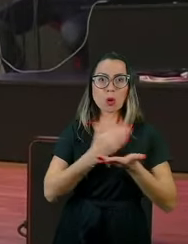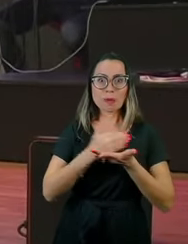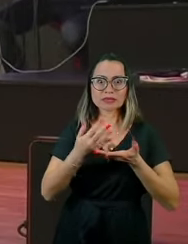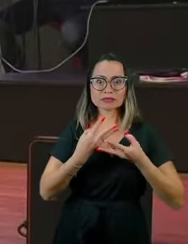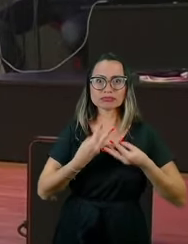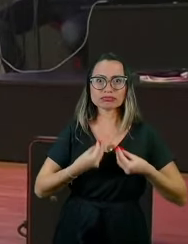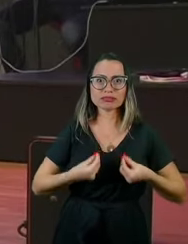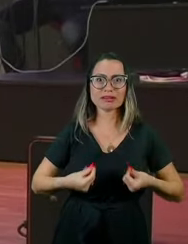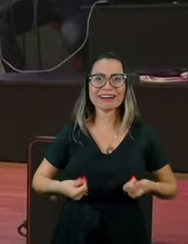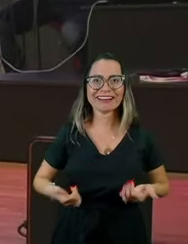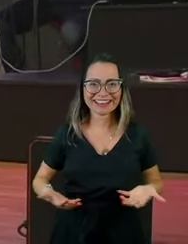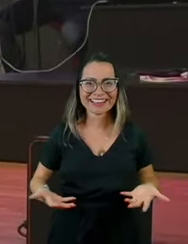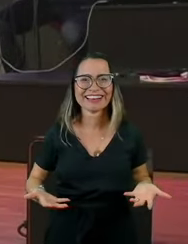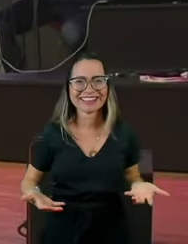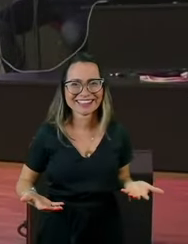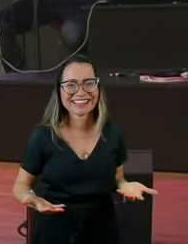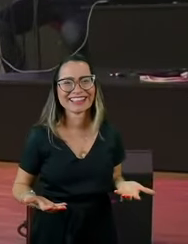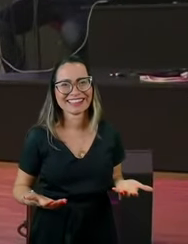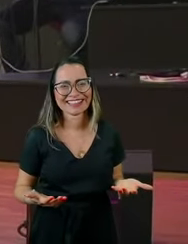desconecta por propósito.